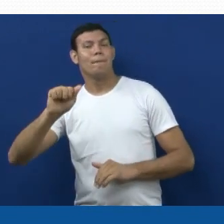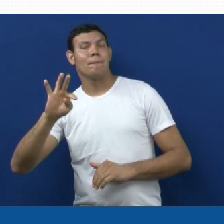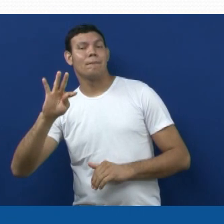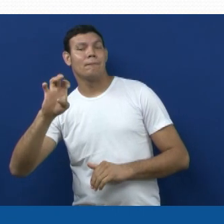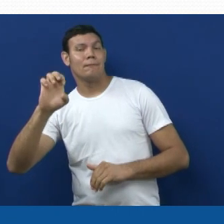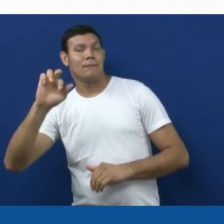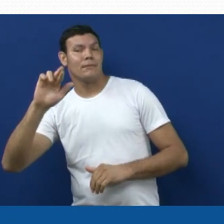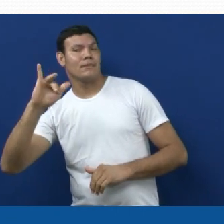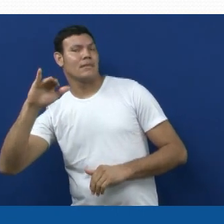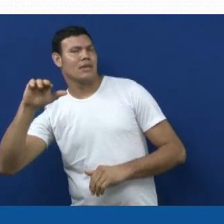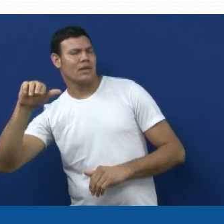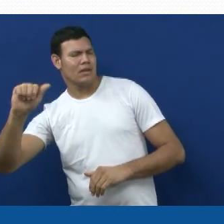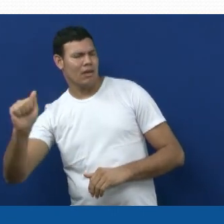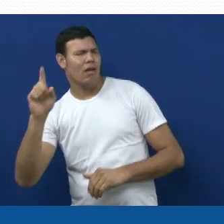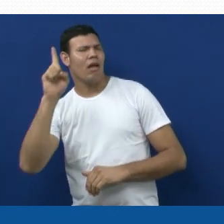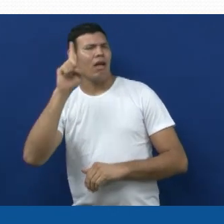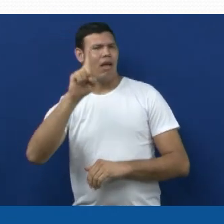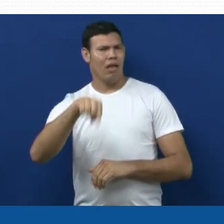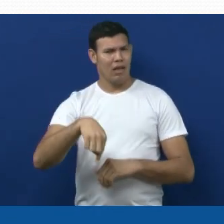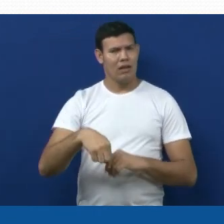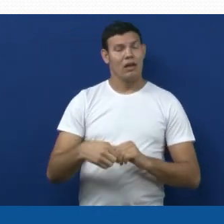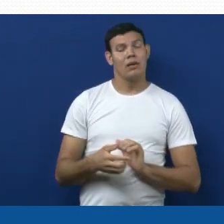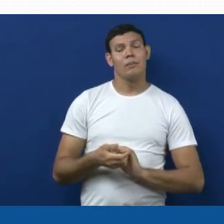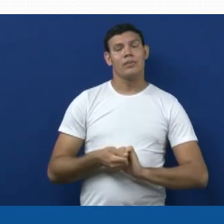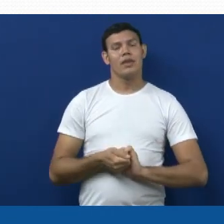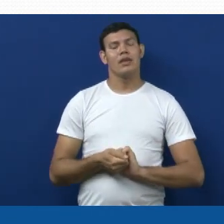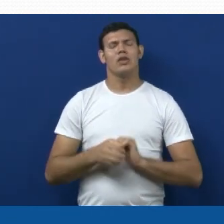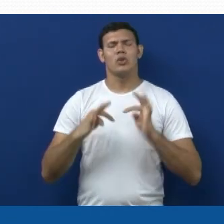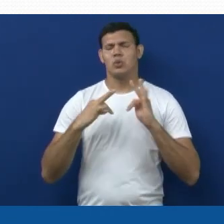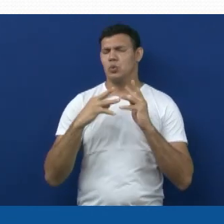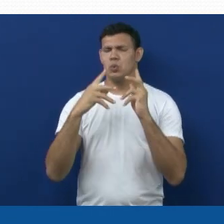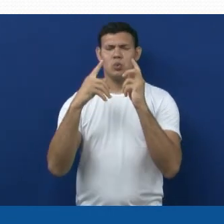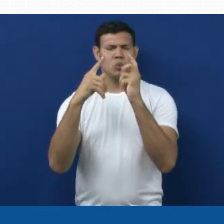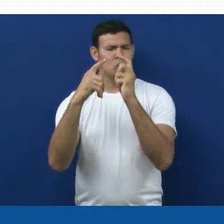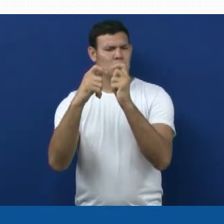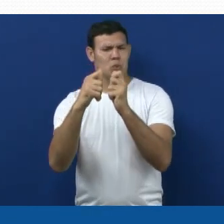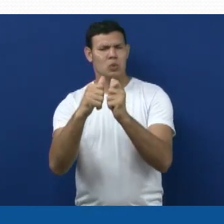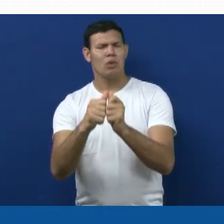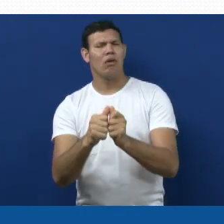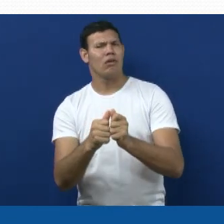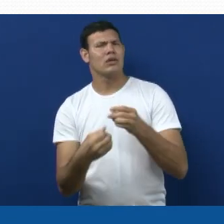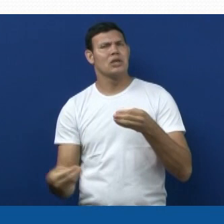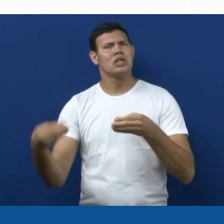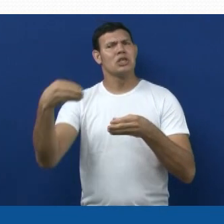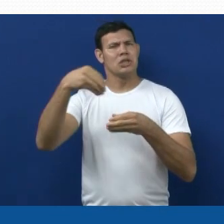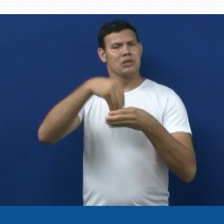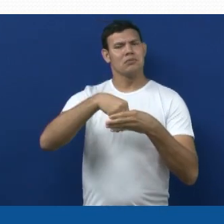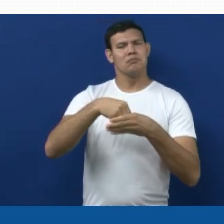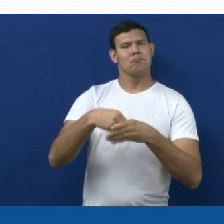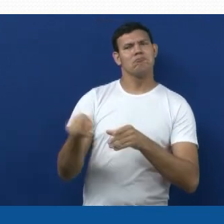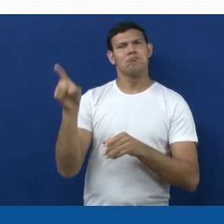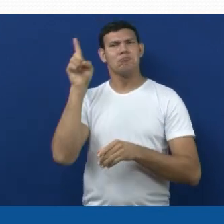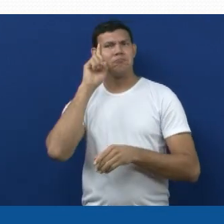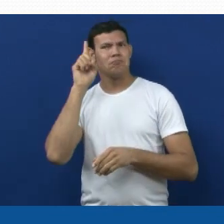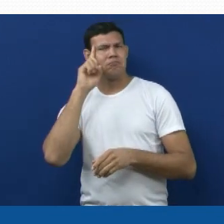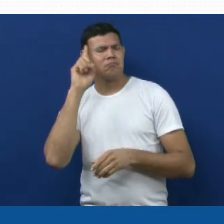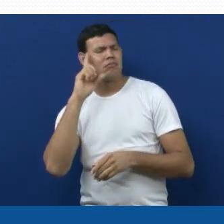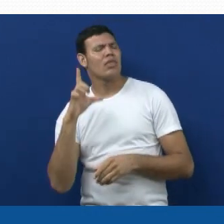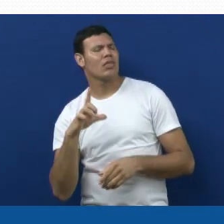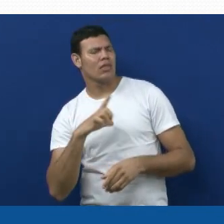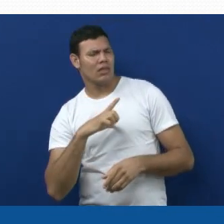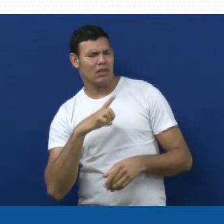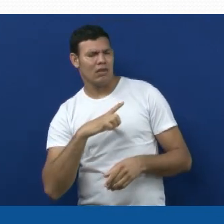aquilo, tudo que você puder pensar agora, que dentro, né, da nossa realidade possui